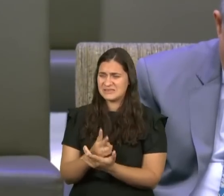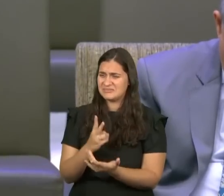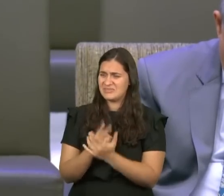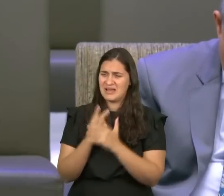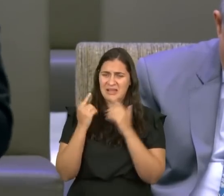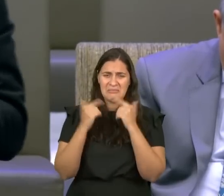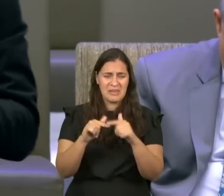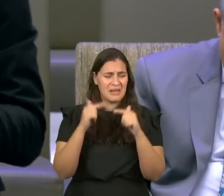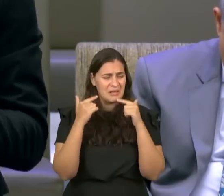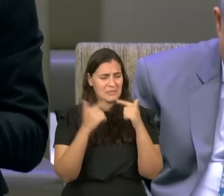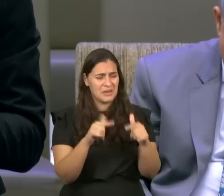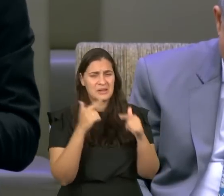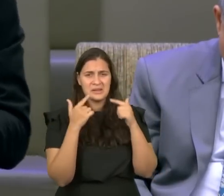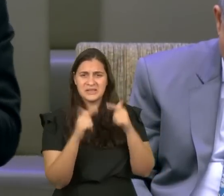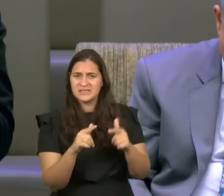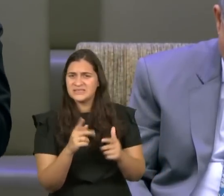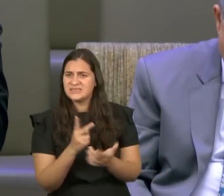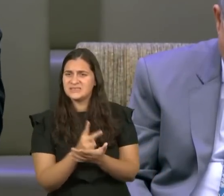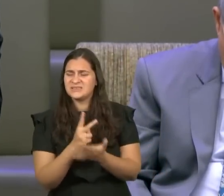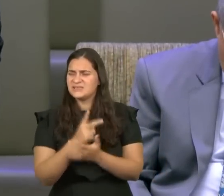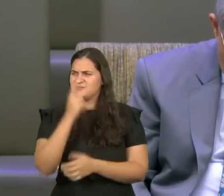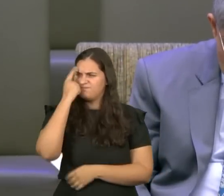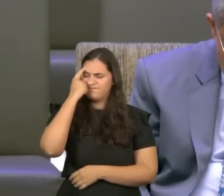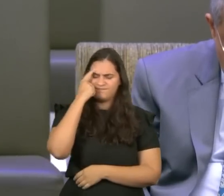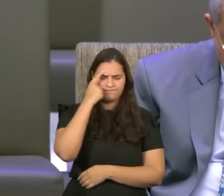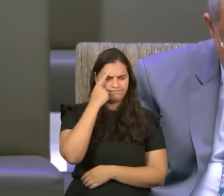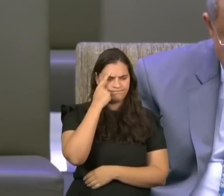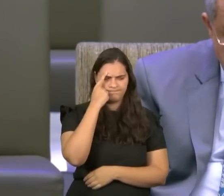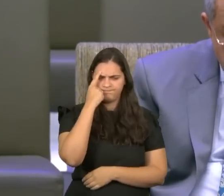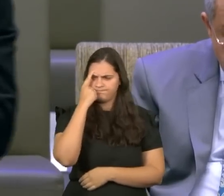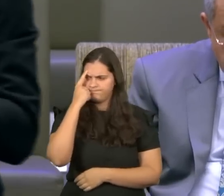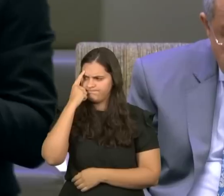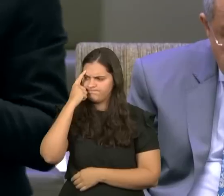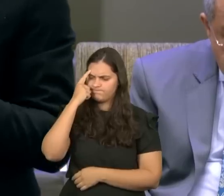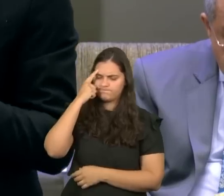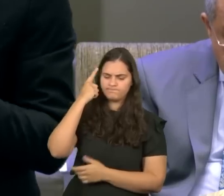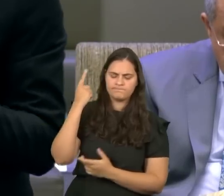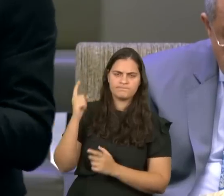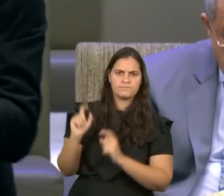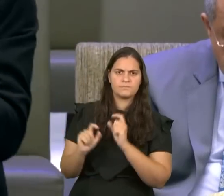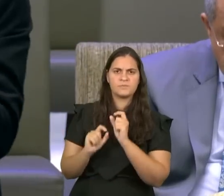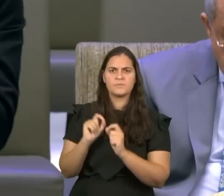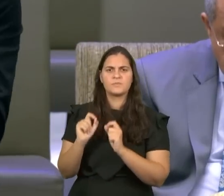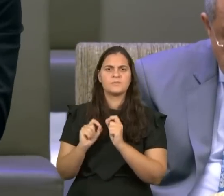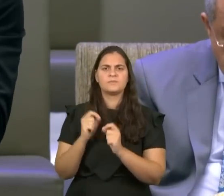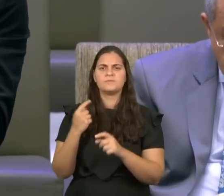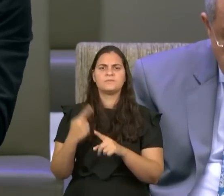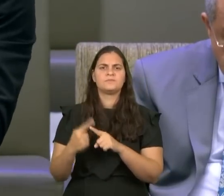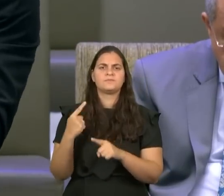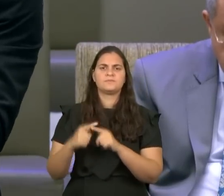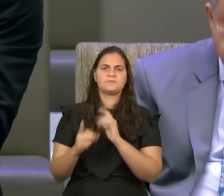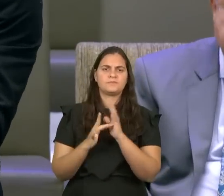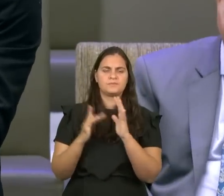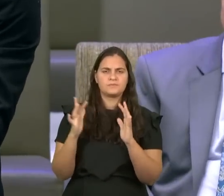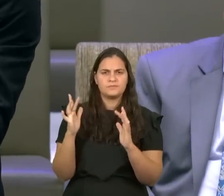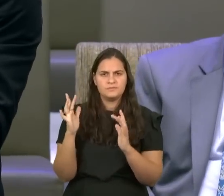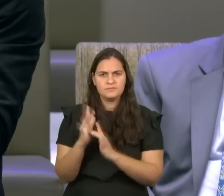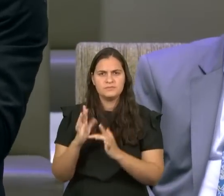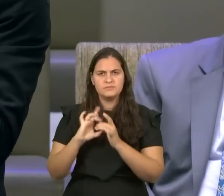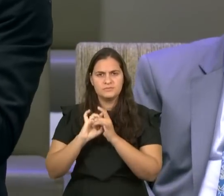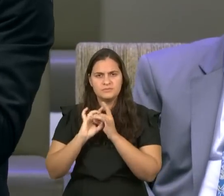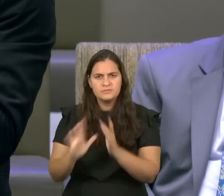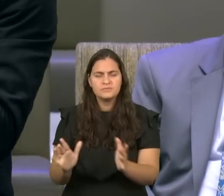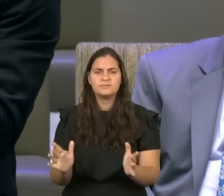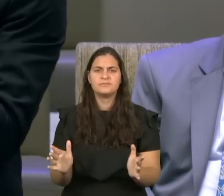estavam arrazoando em seus corações a respeito do porquê Jesus permitir